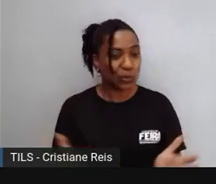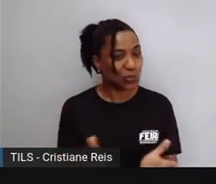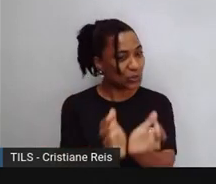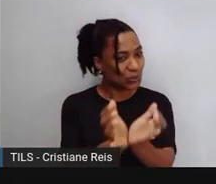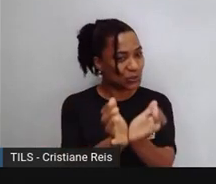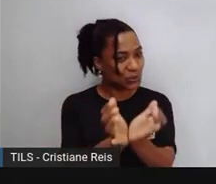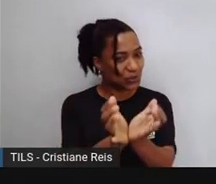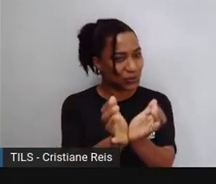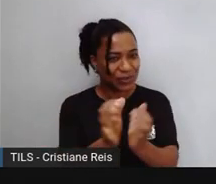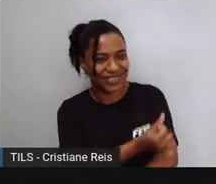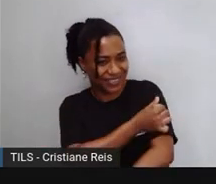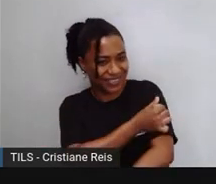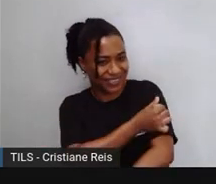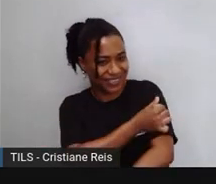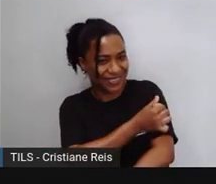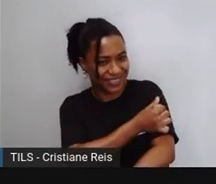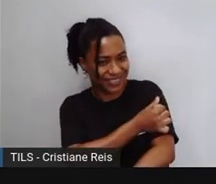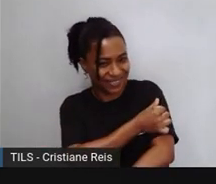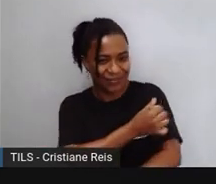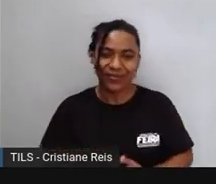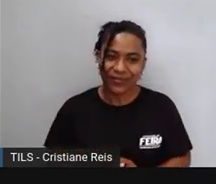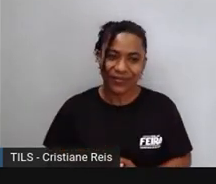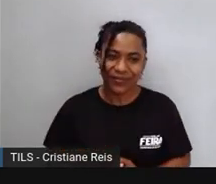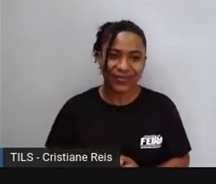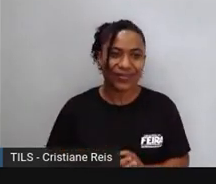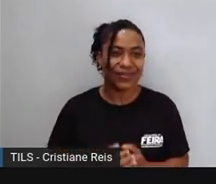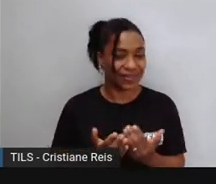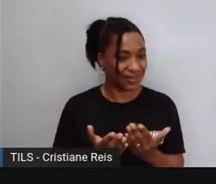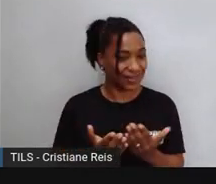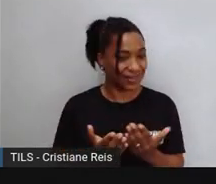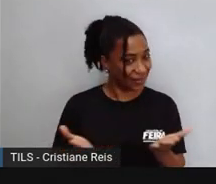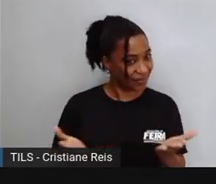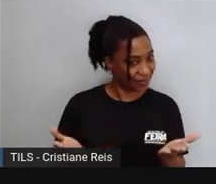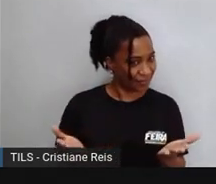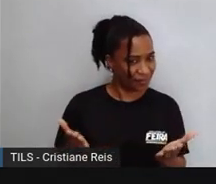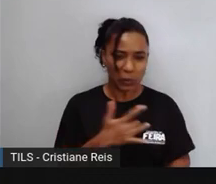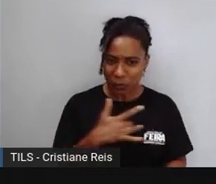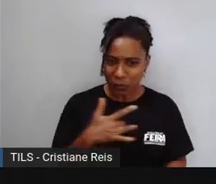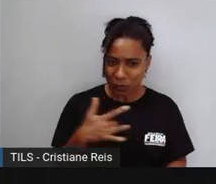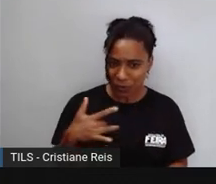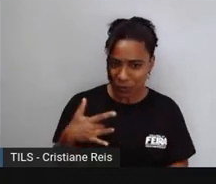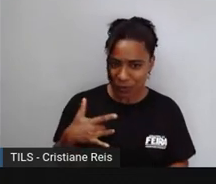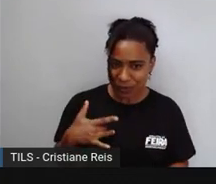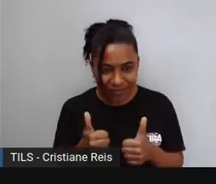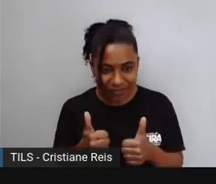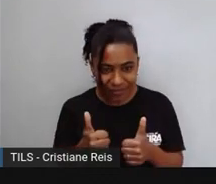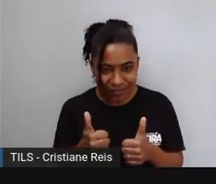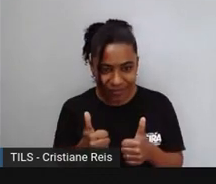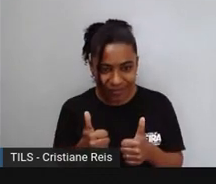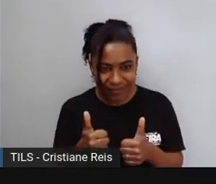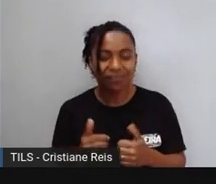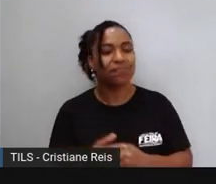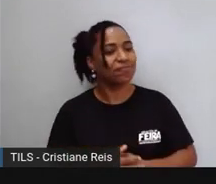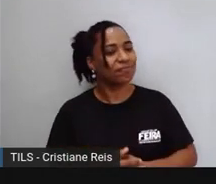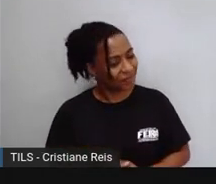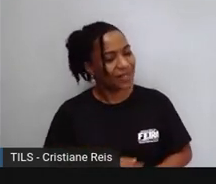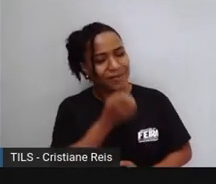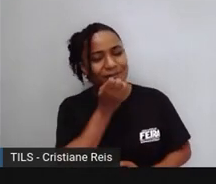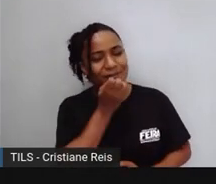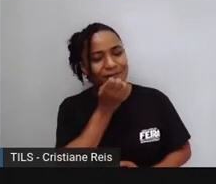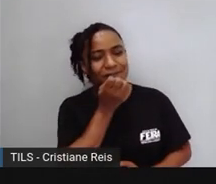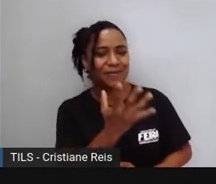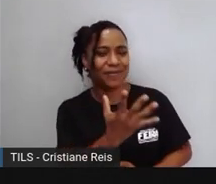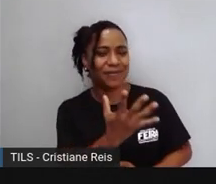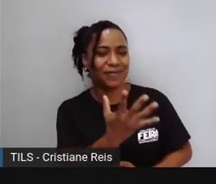do sexto ano. How are you? Como vocês estão? I hope you're very well. Eu espero que